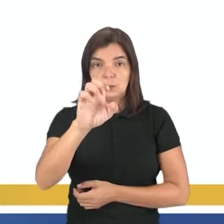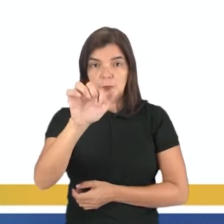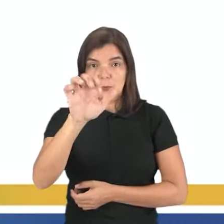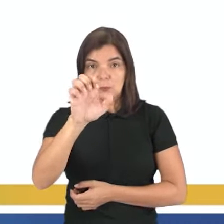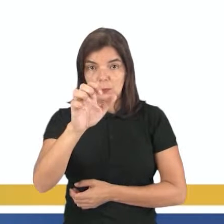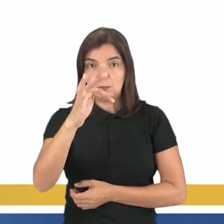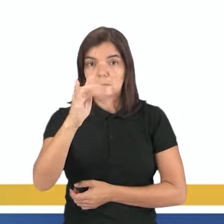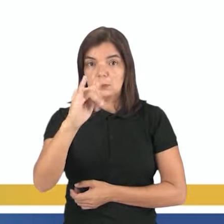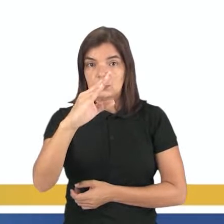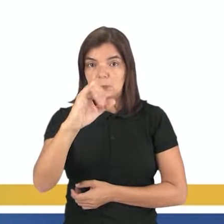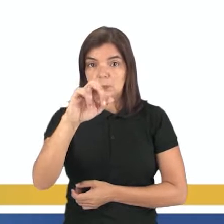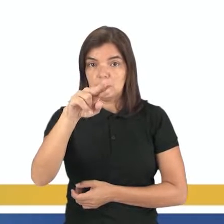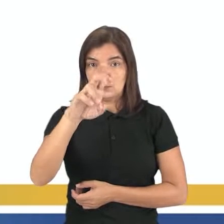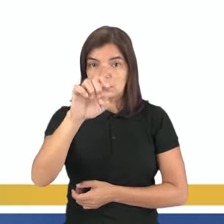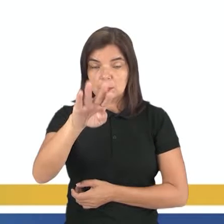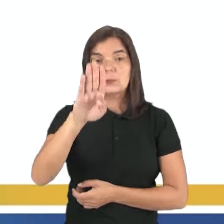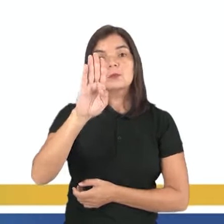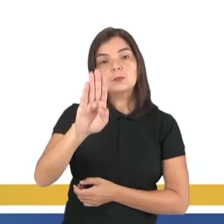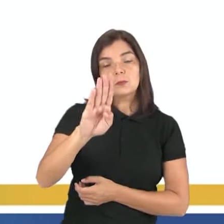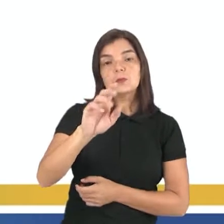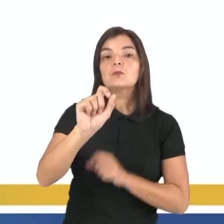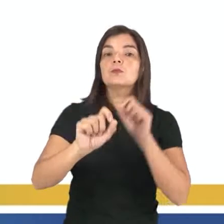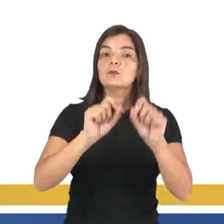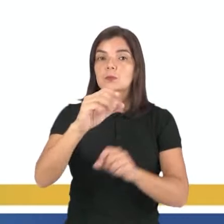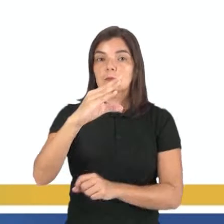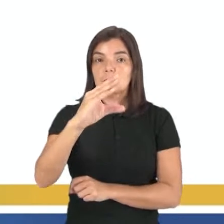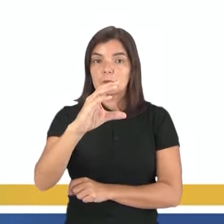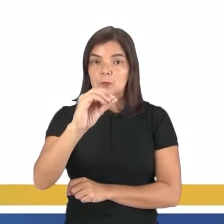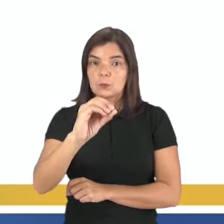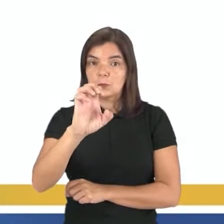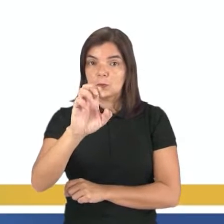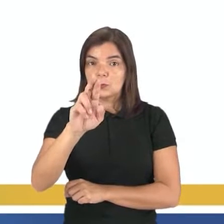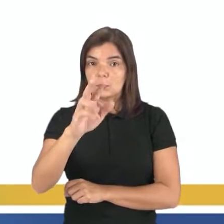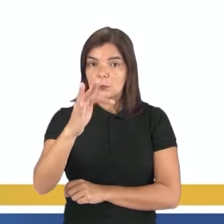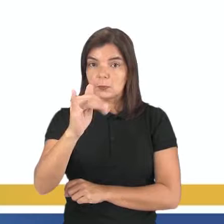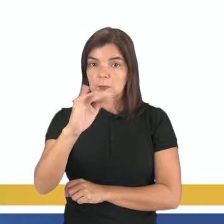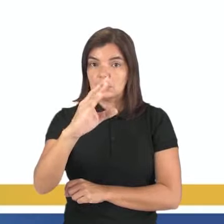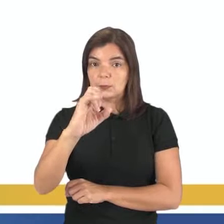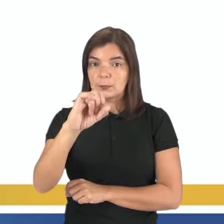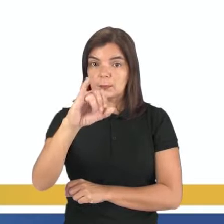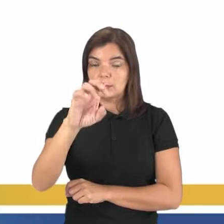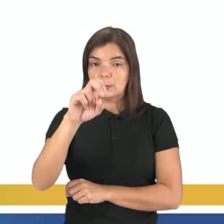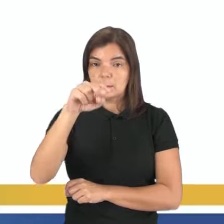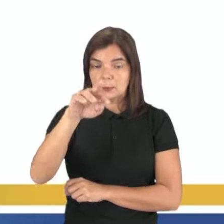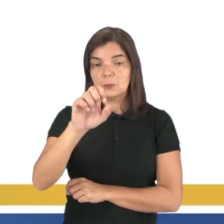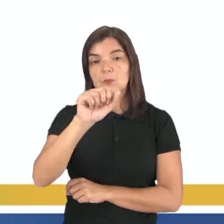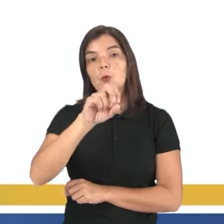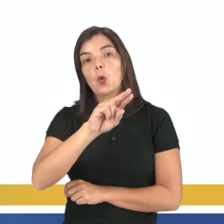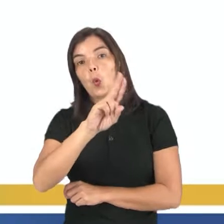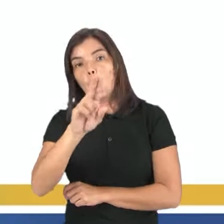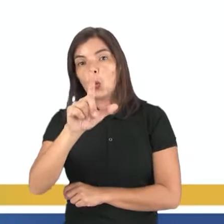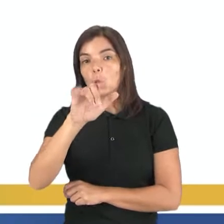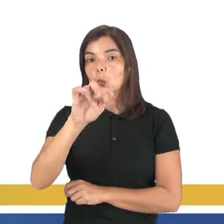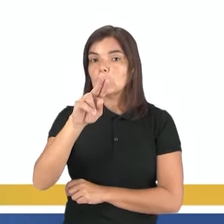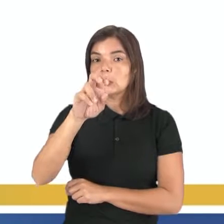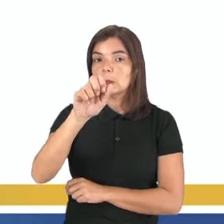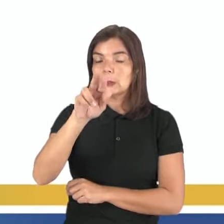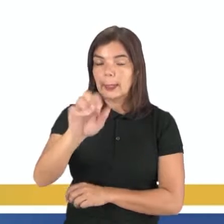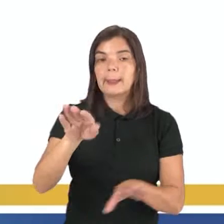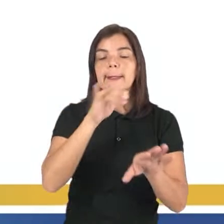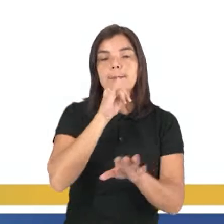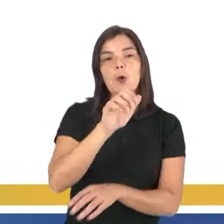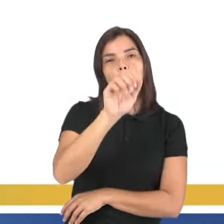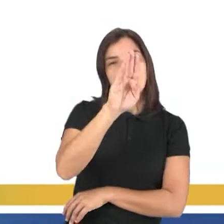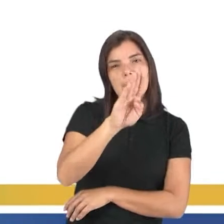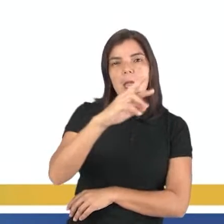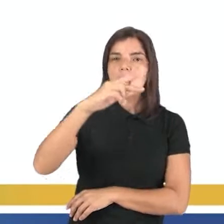coeficiente angular e o termo b é chamado de coeficiente independente ou linear. Quando o b é igual a zero,